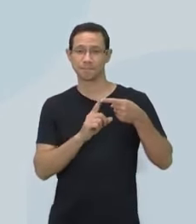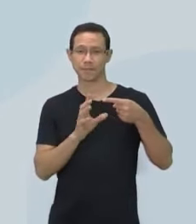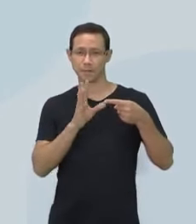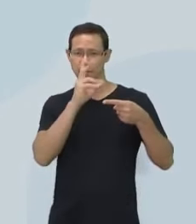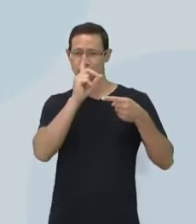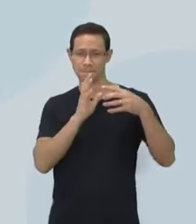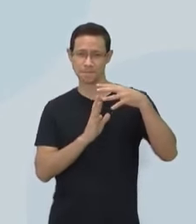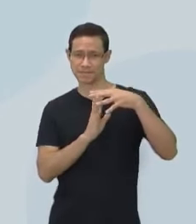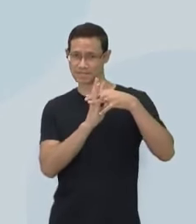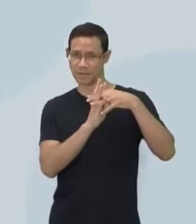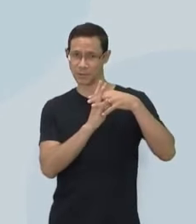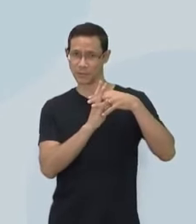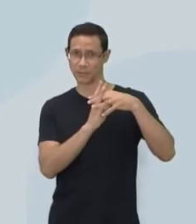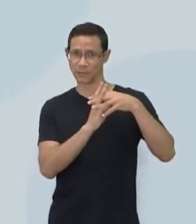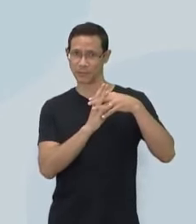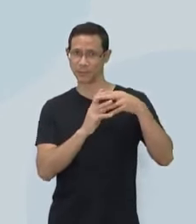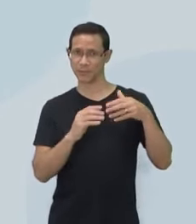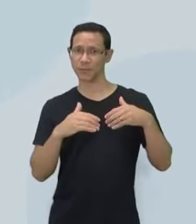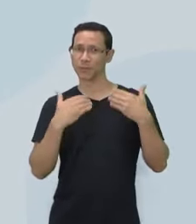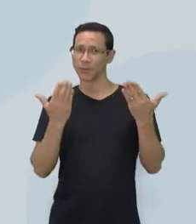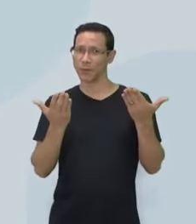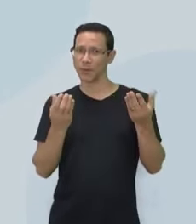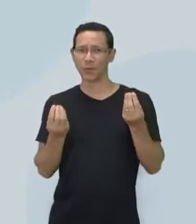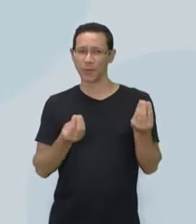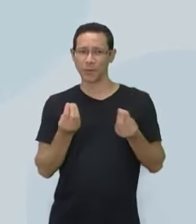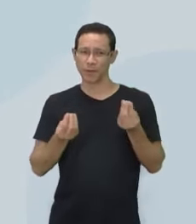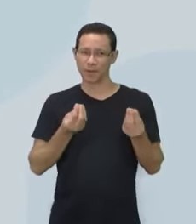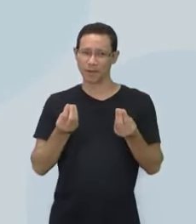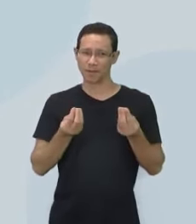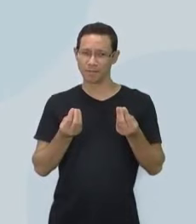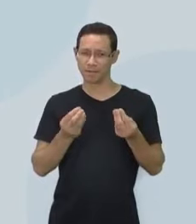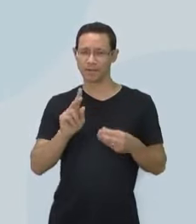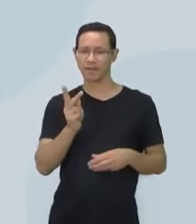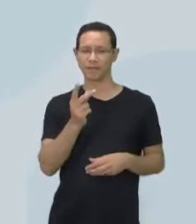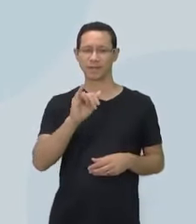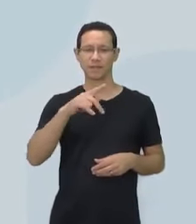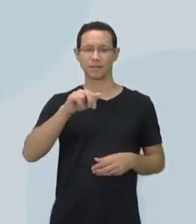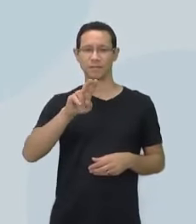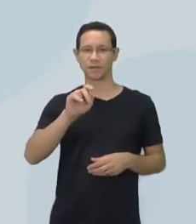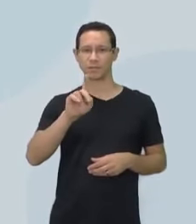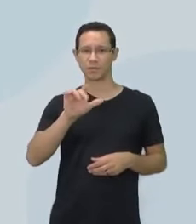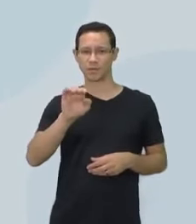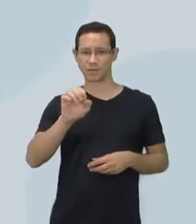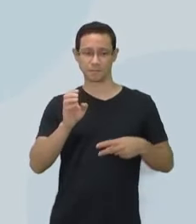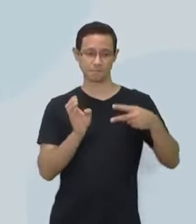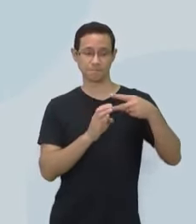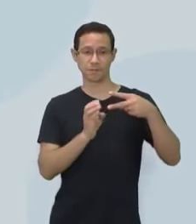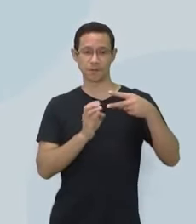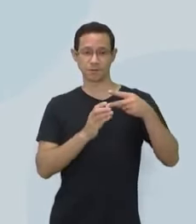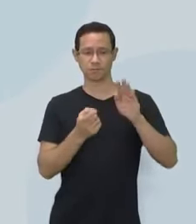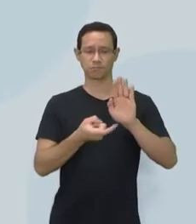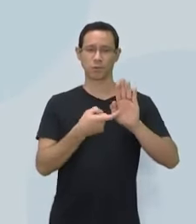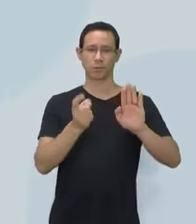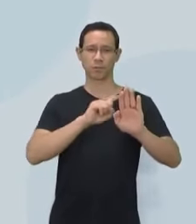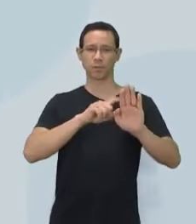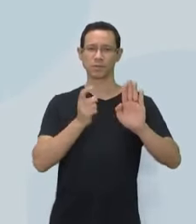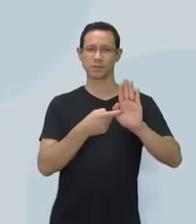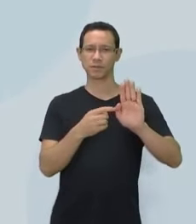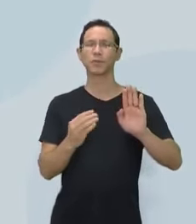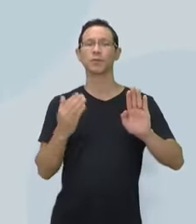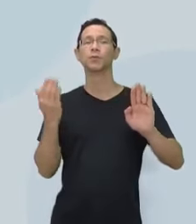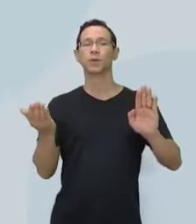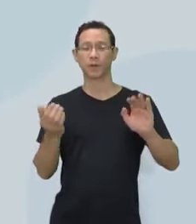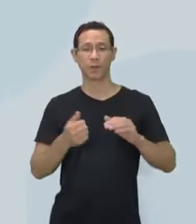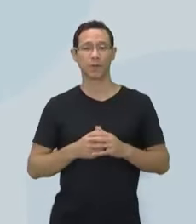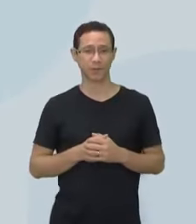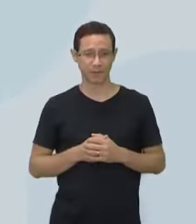Indicar exagero. Qual é a figura de linguagem que indica exagero? Hipérbole. B. Marcar oposição. Quais são as figuras de